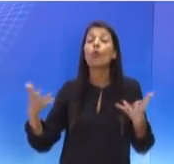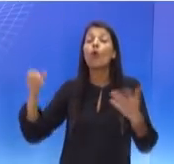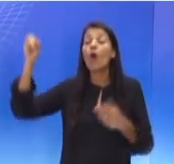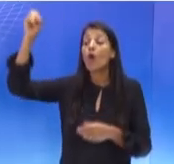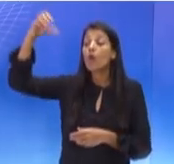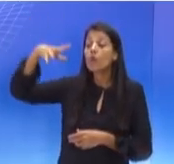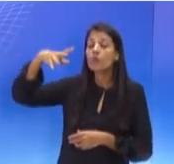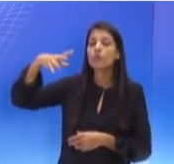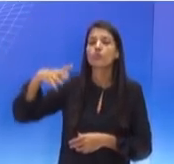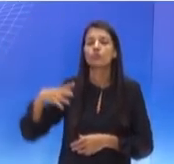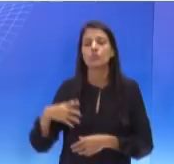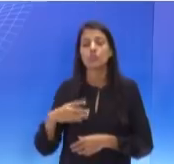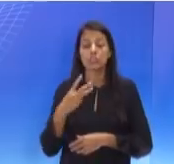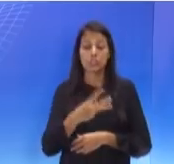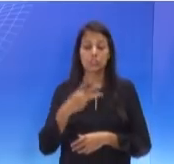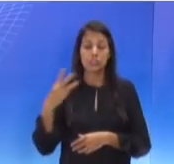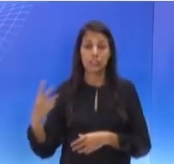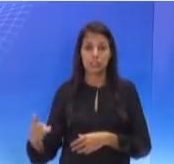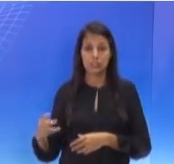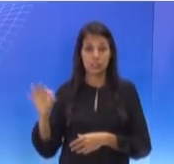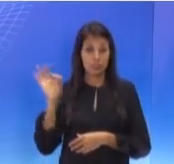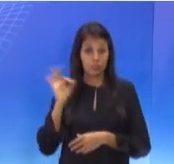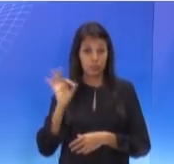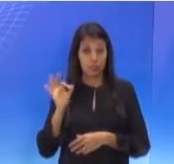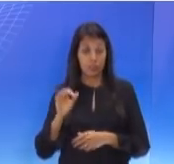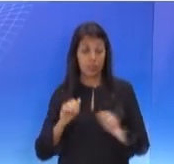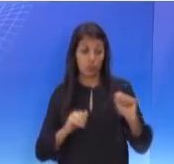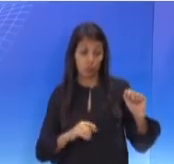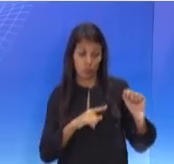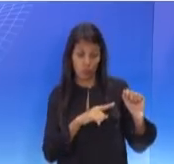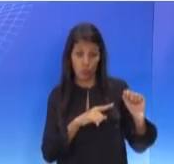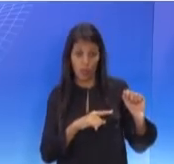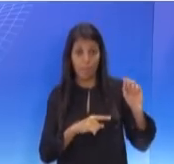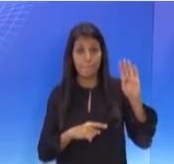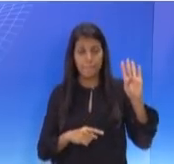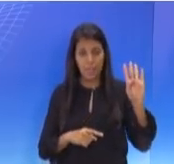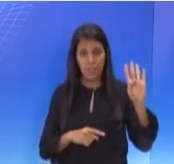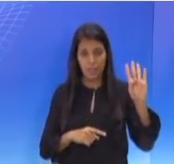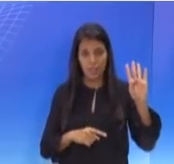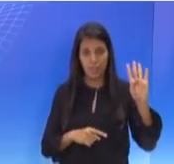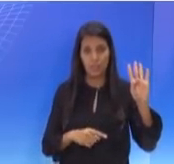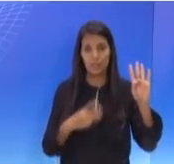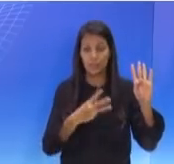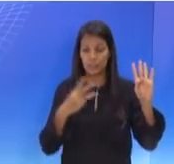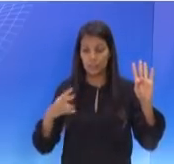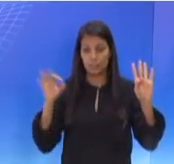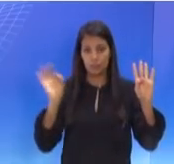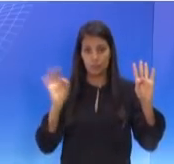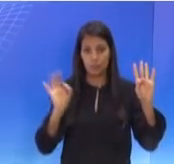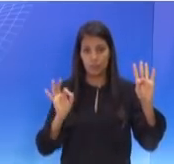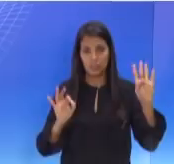letra A, 50% na letra B, 57% na letra C,